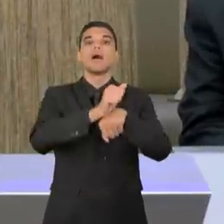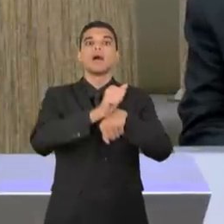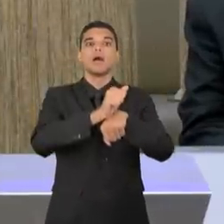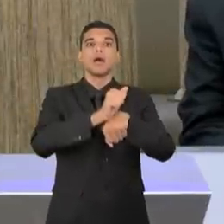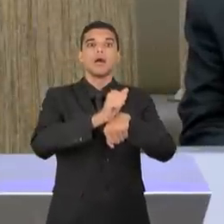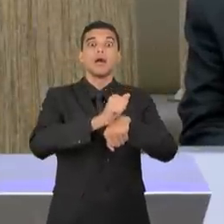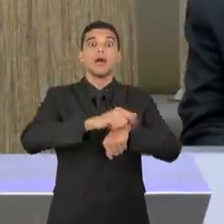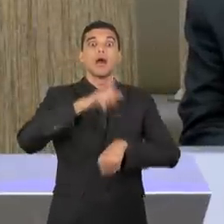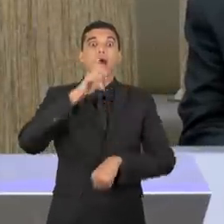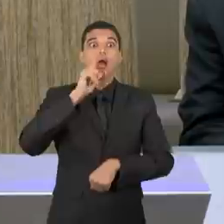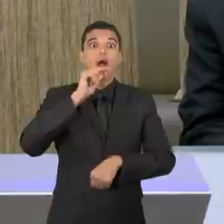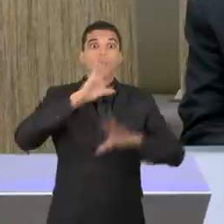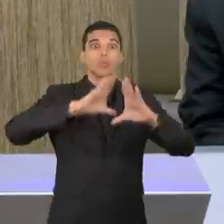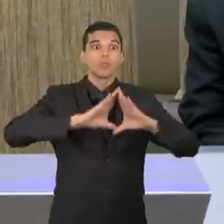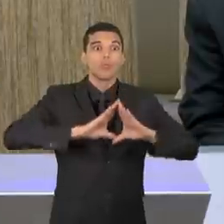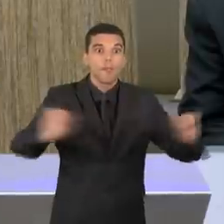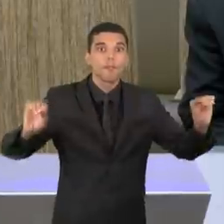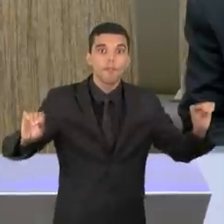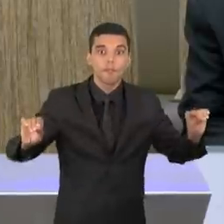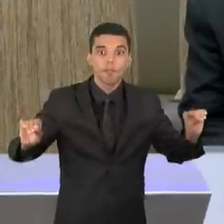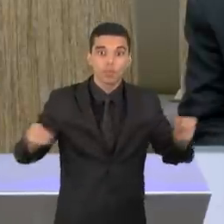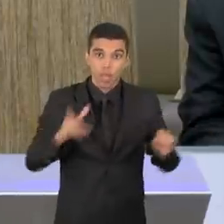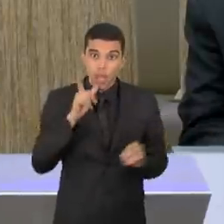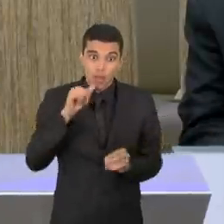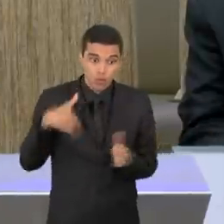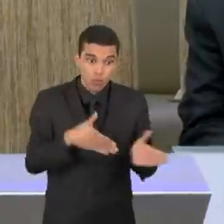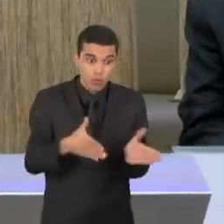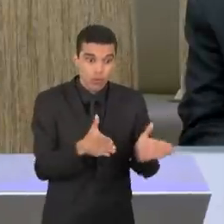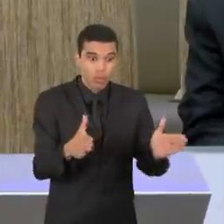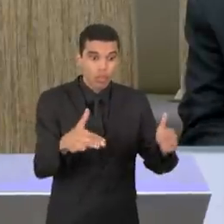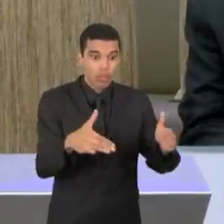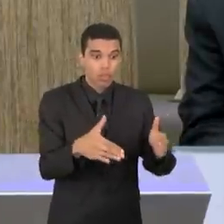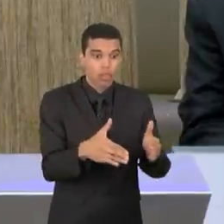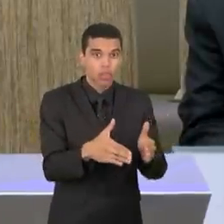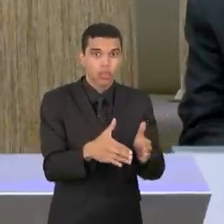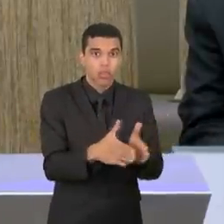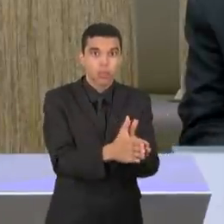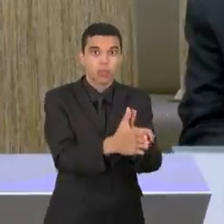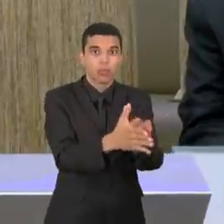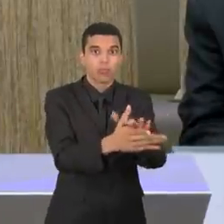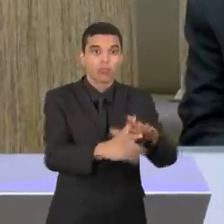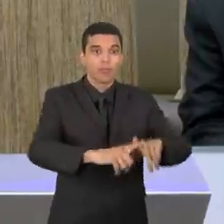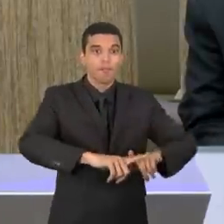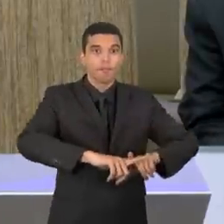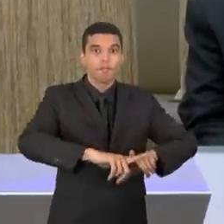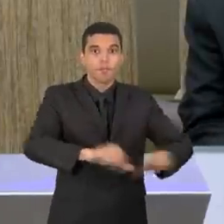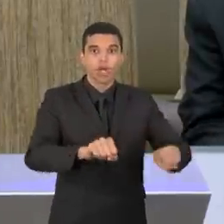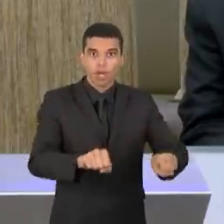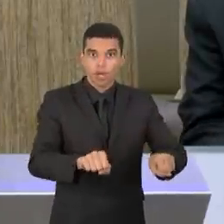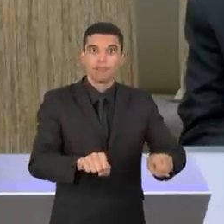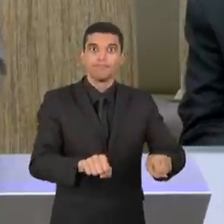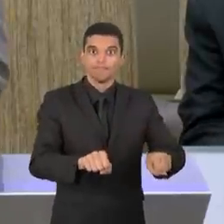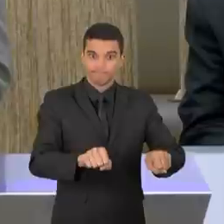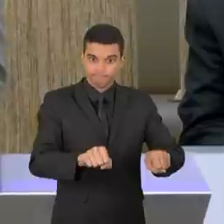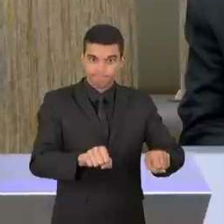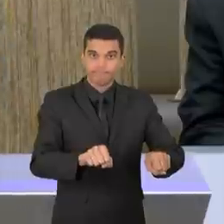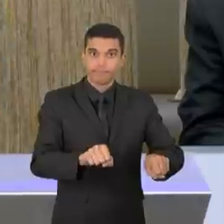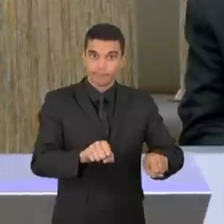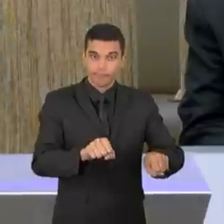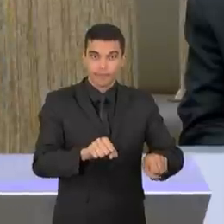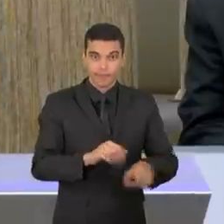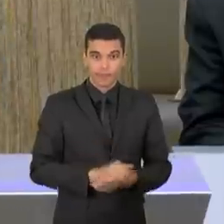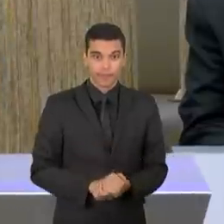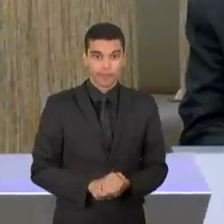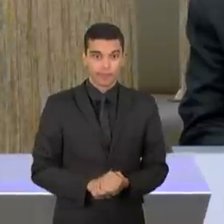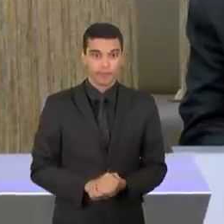ti, porque os rios se secaram e o fogo consumiu os pastos. Ah, então, já